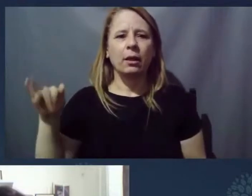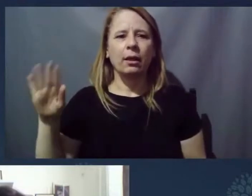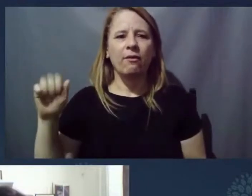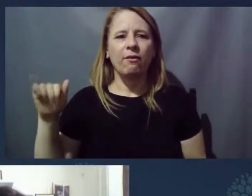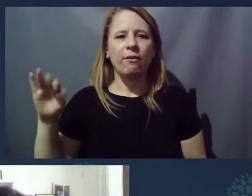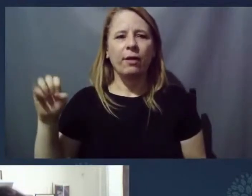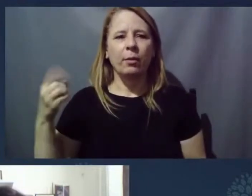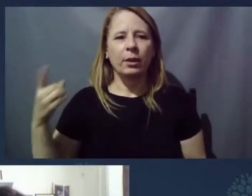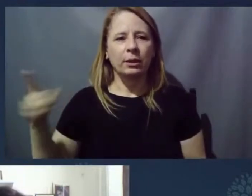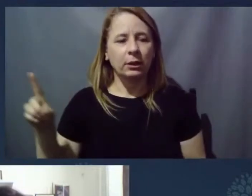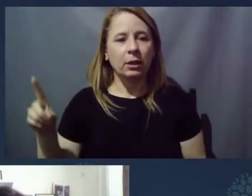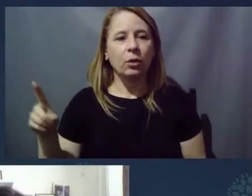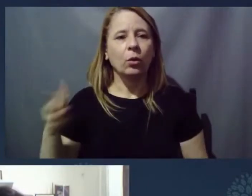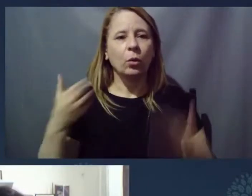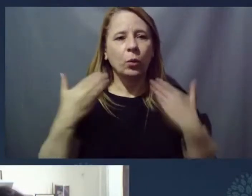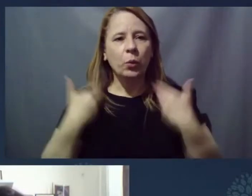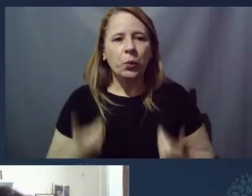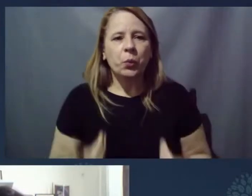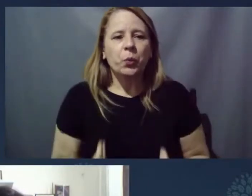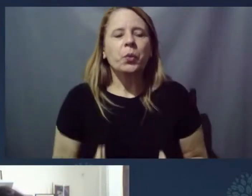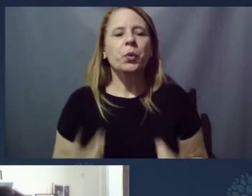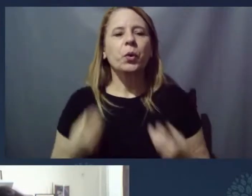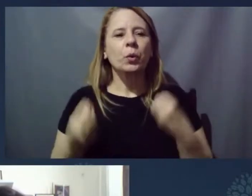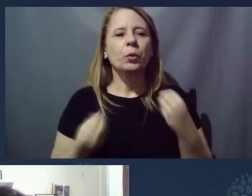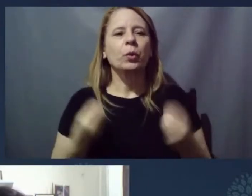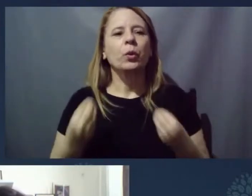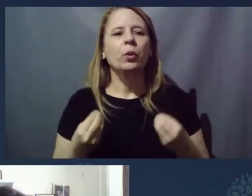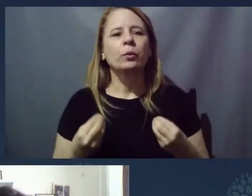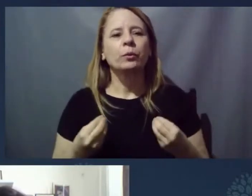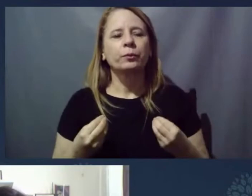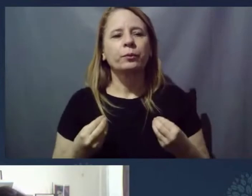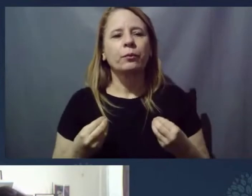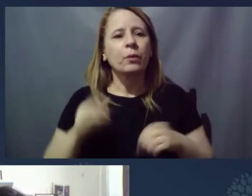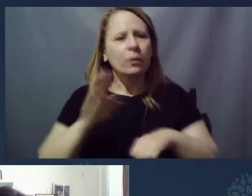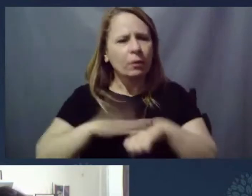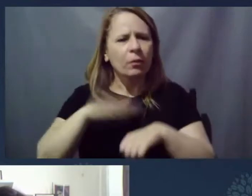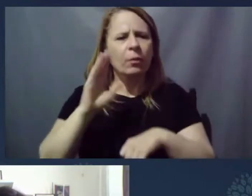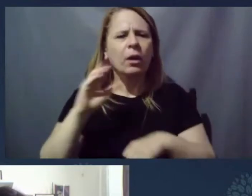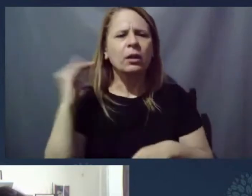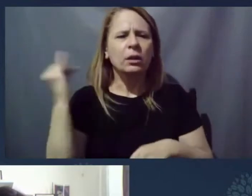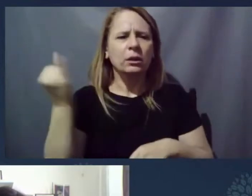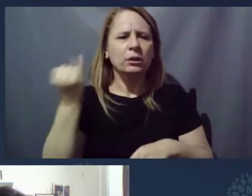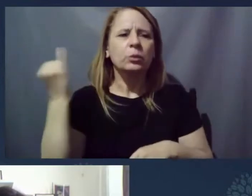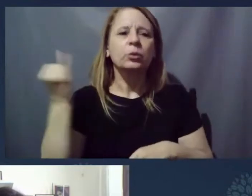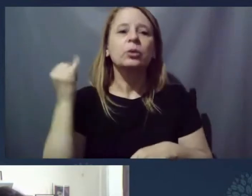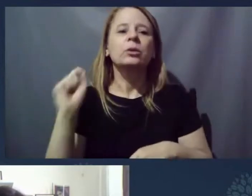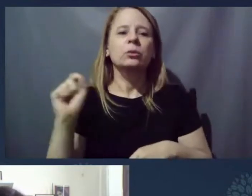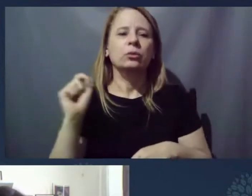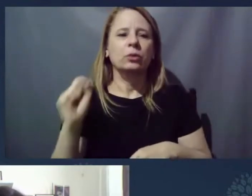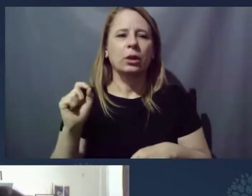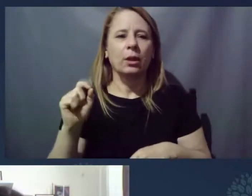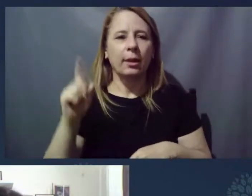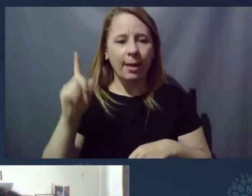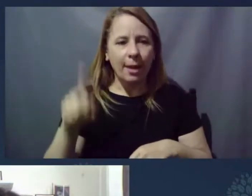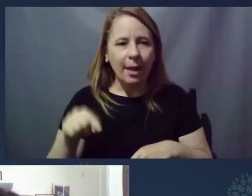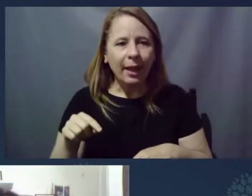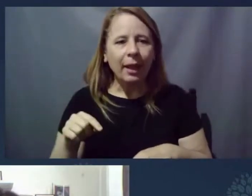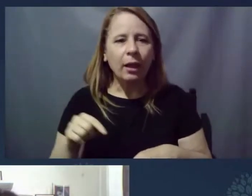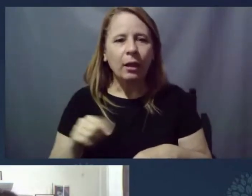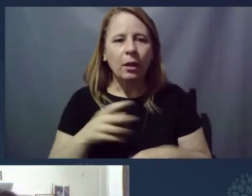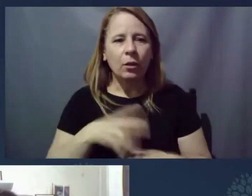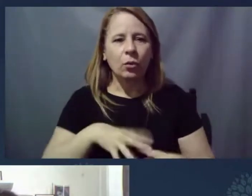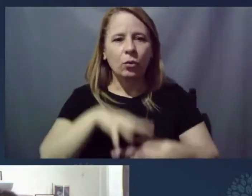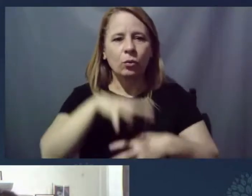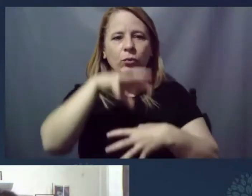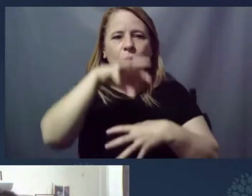nosso corpo. Isso pode induzir algum processo inflamatório um pouco maior. Mas o mais importante, na verdade, é o processo mecânico da respiração da